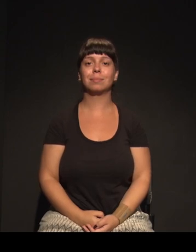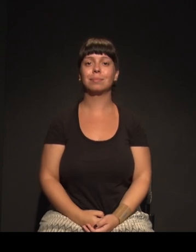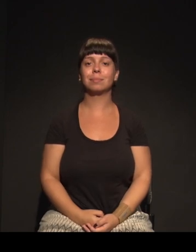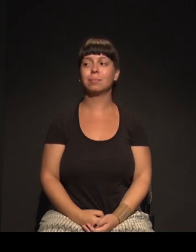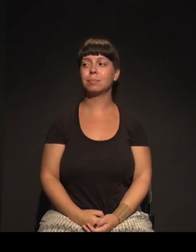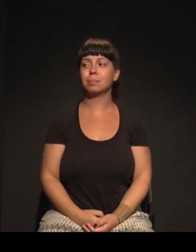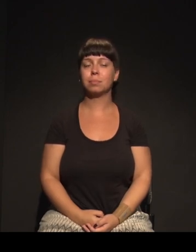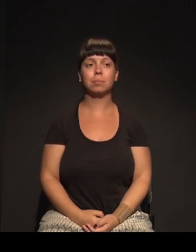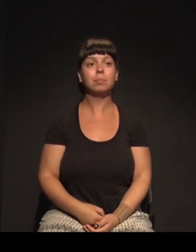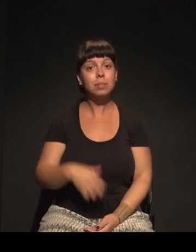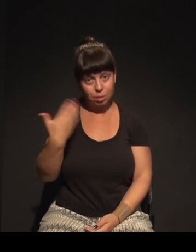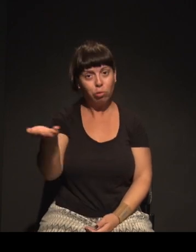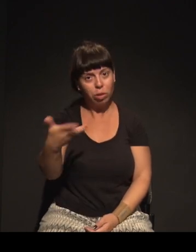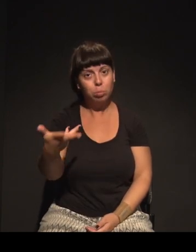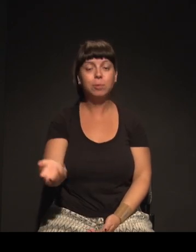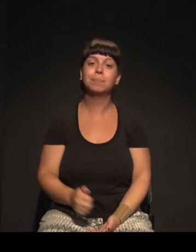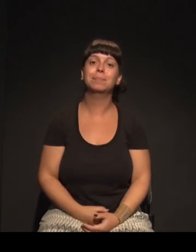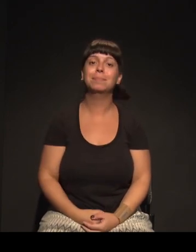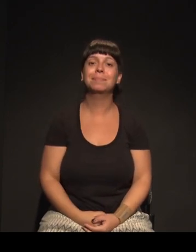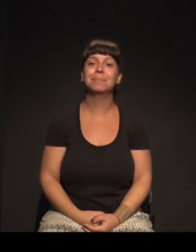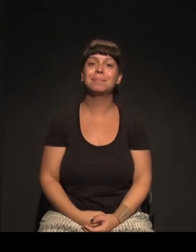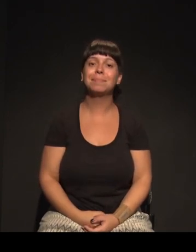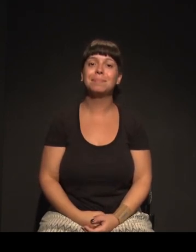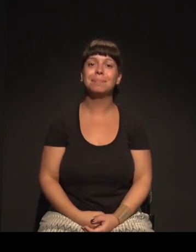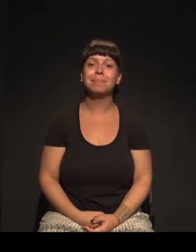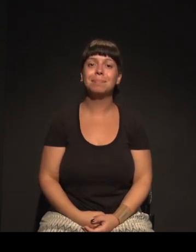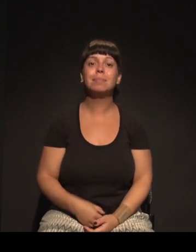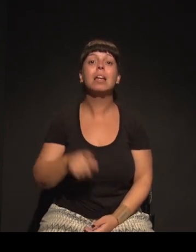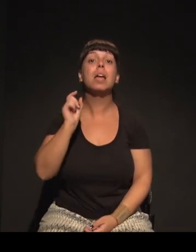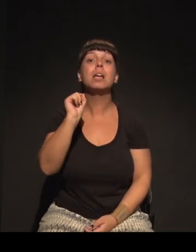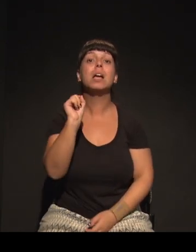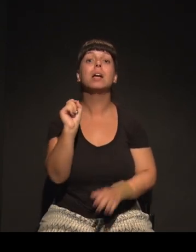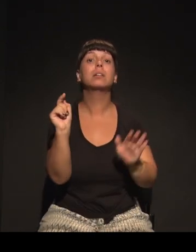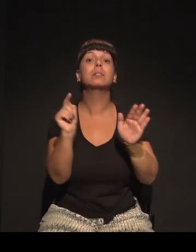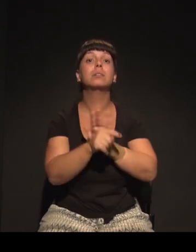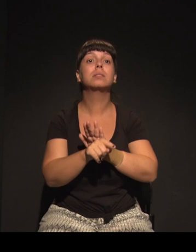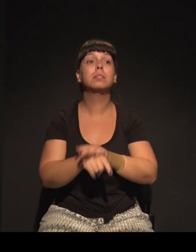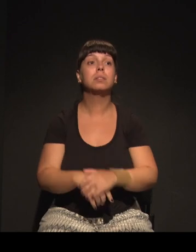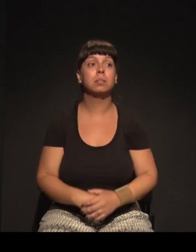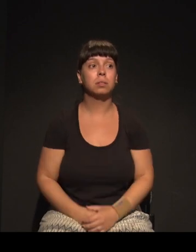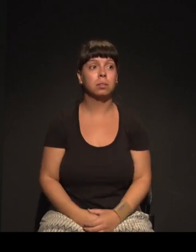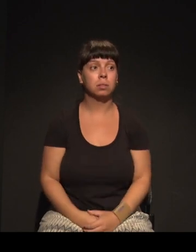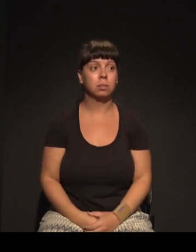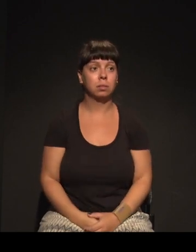então vamos ver quem vai fazer a pergunta